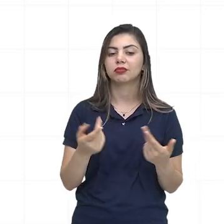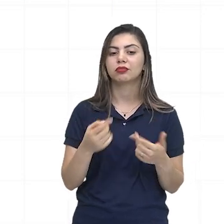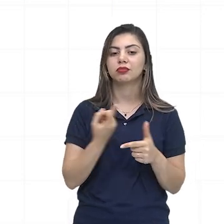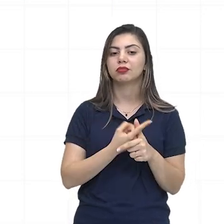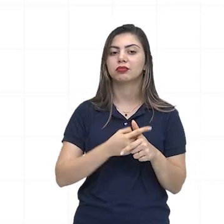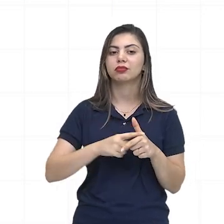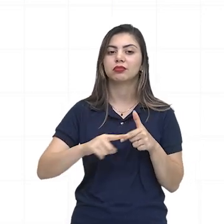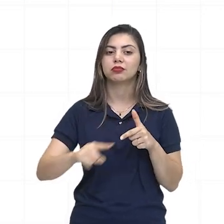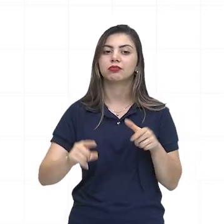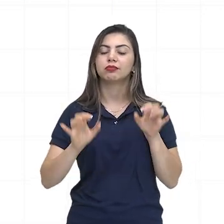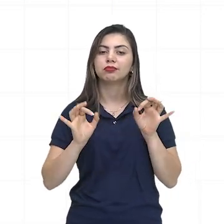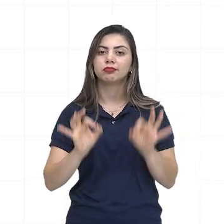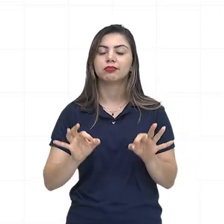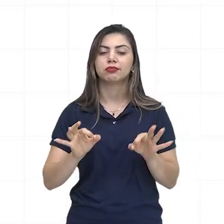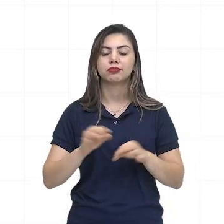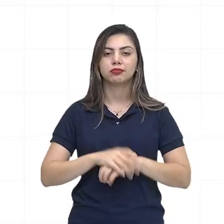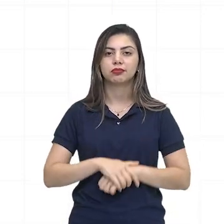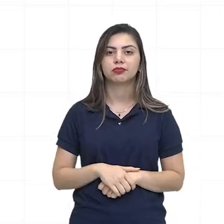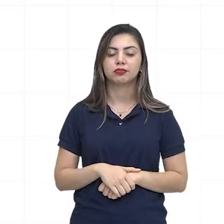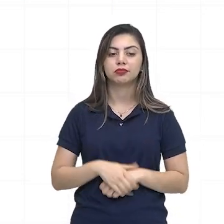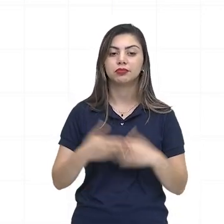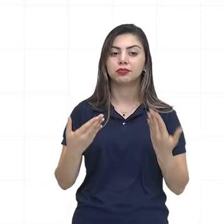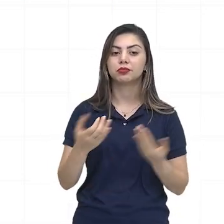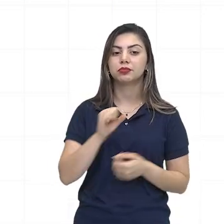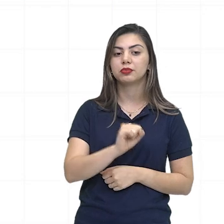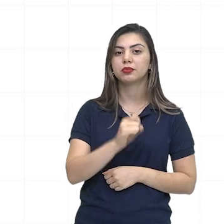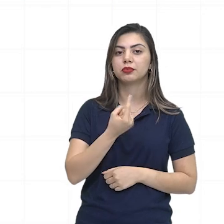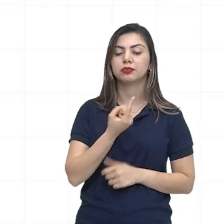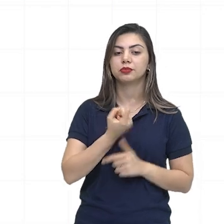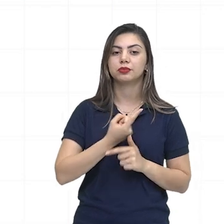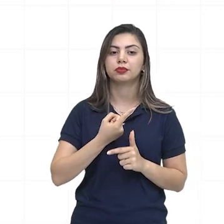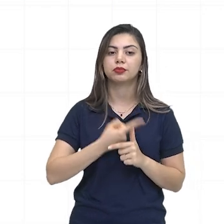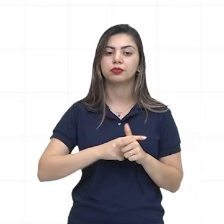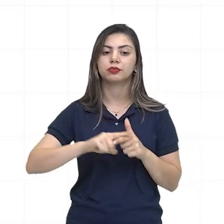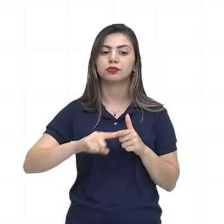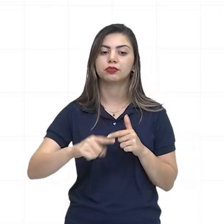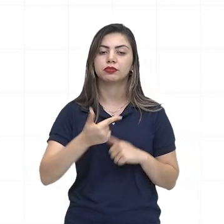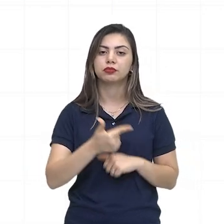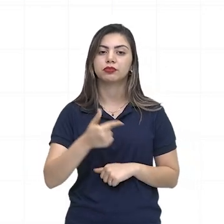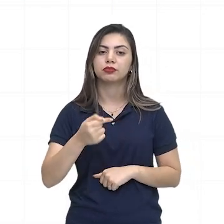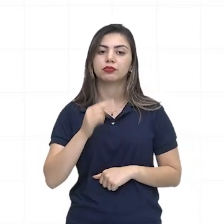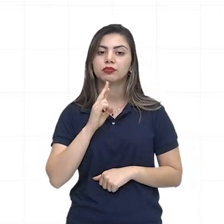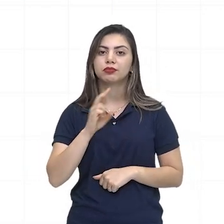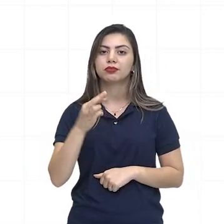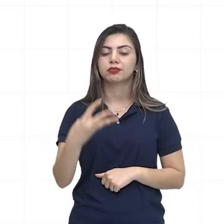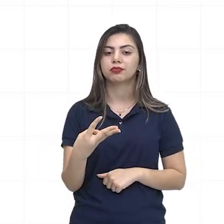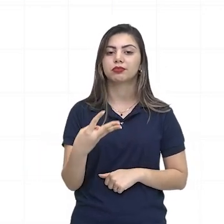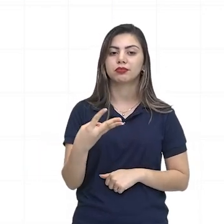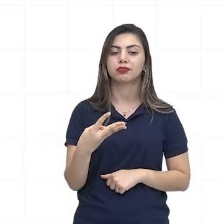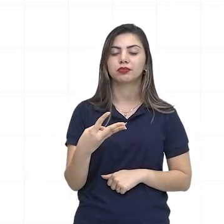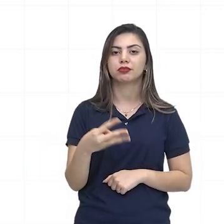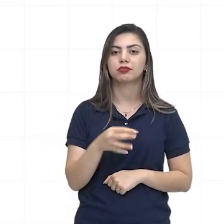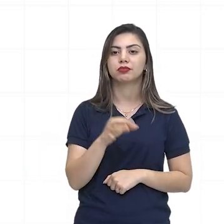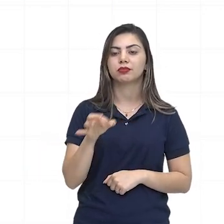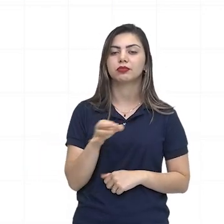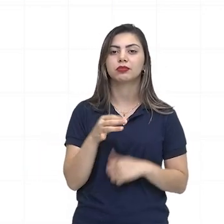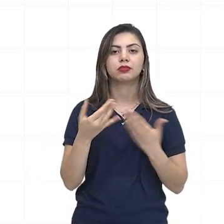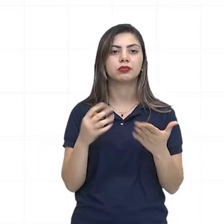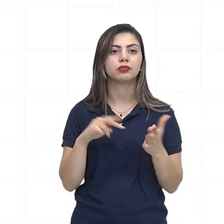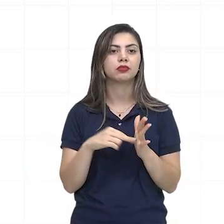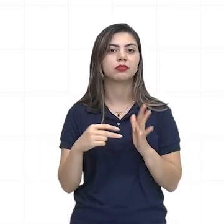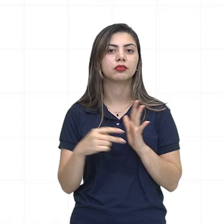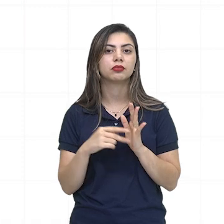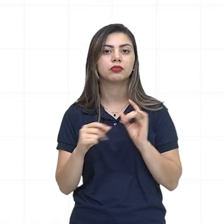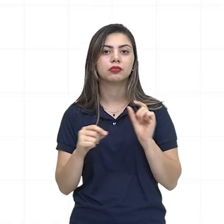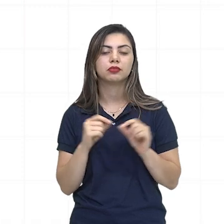essa divisão aqui é exata. 81 dividido por 27 é igual a 3, o que significa